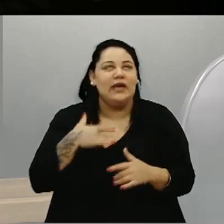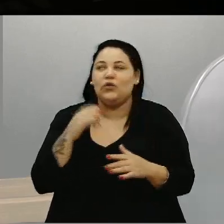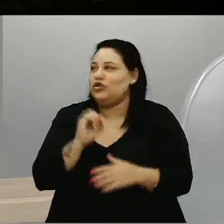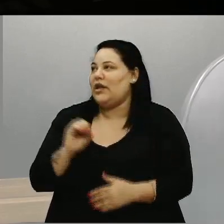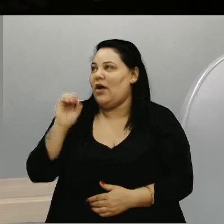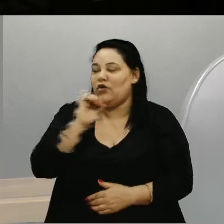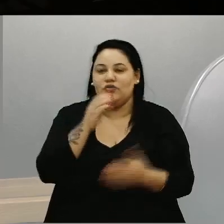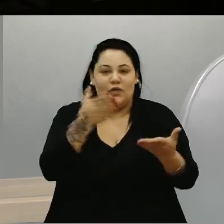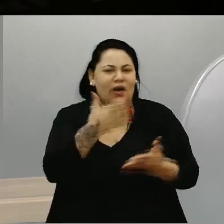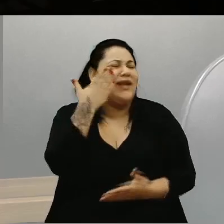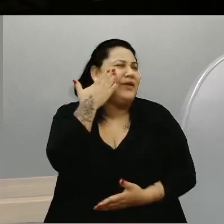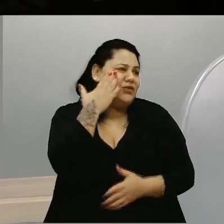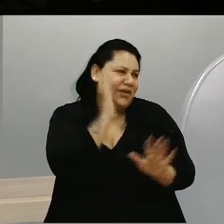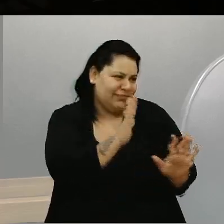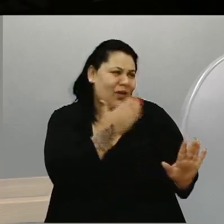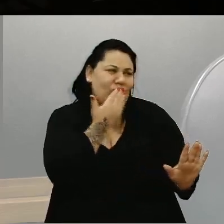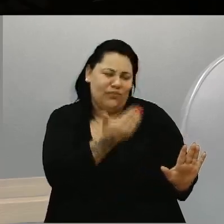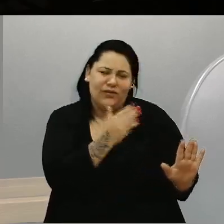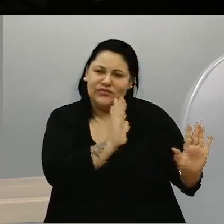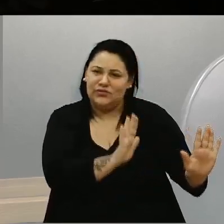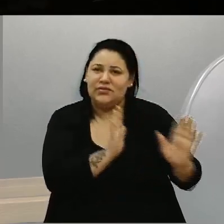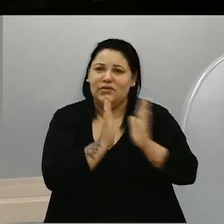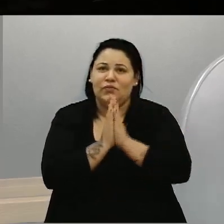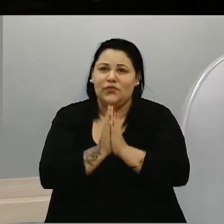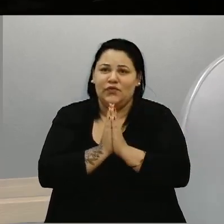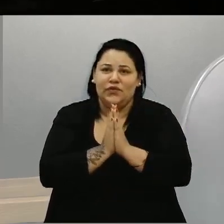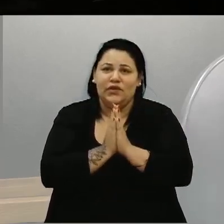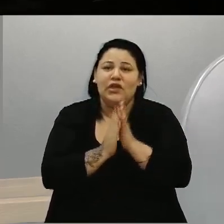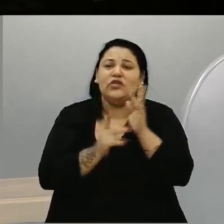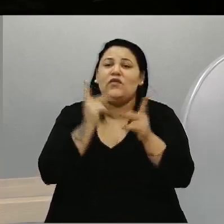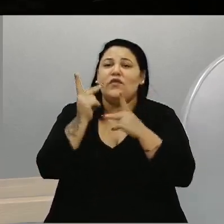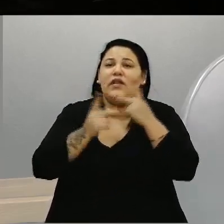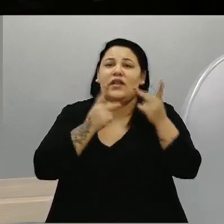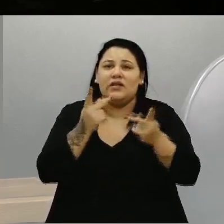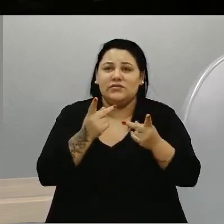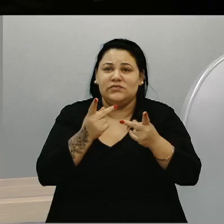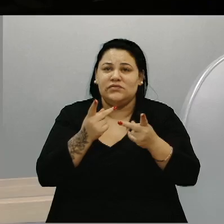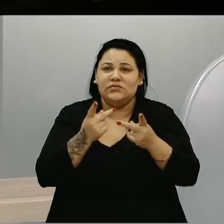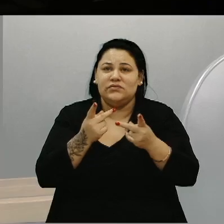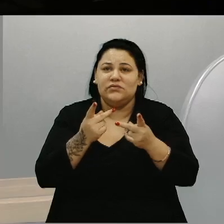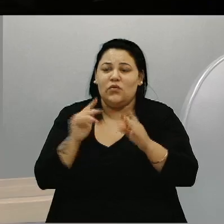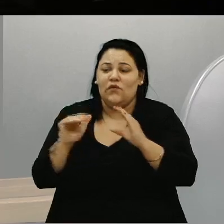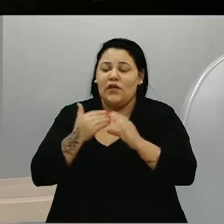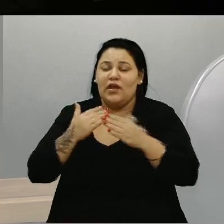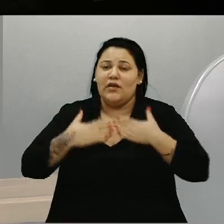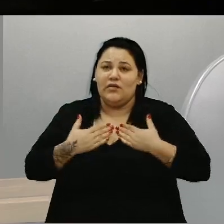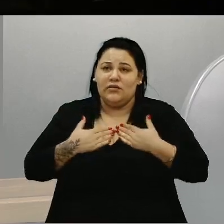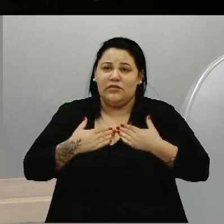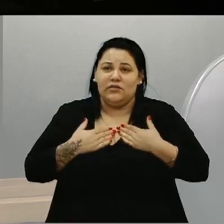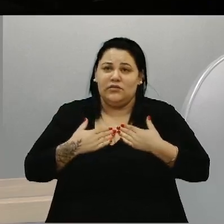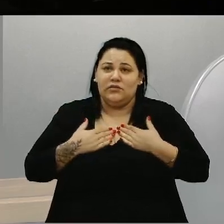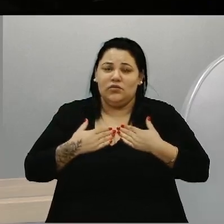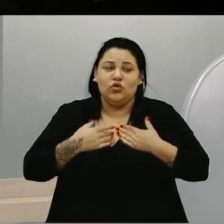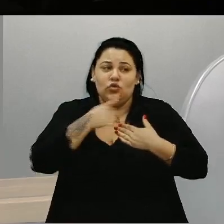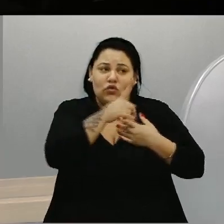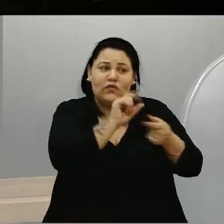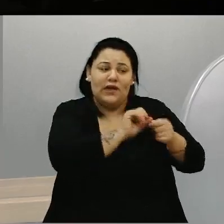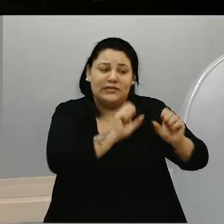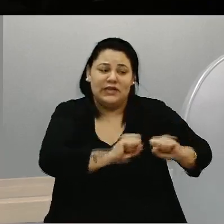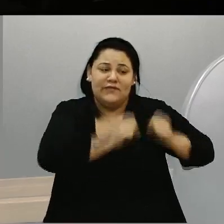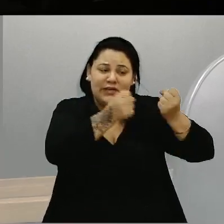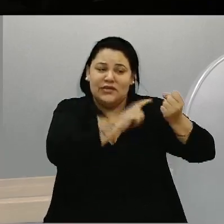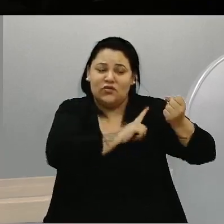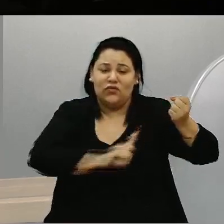por favor, eu estou dando o relato que eu recebi. O senhor faça a defesa do governo